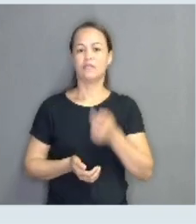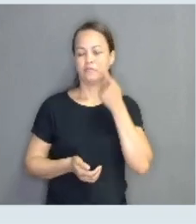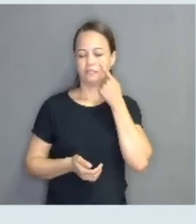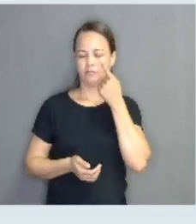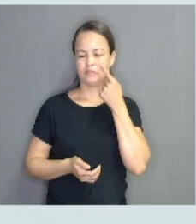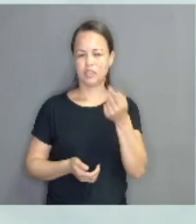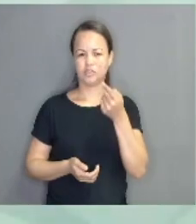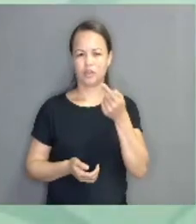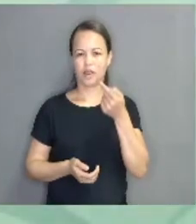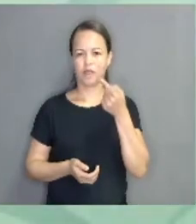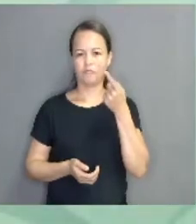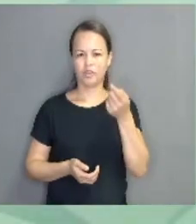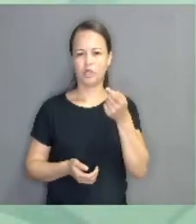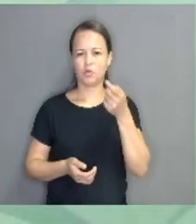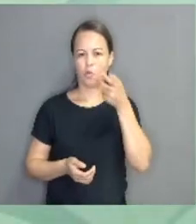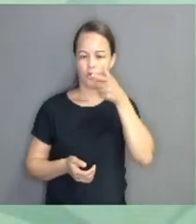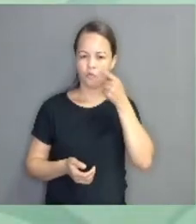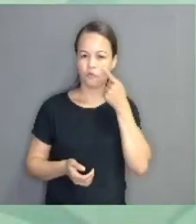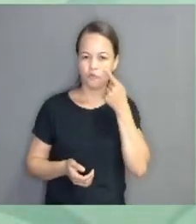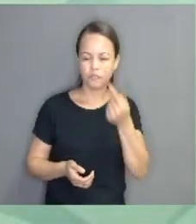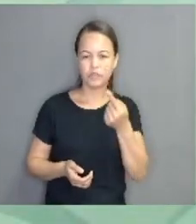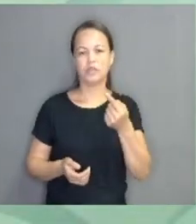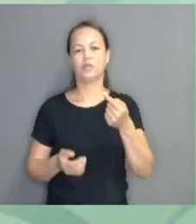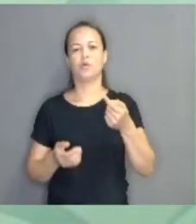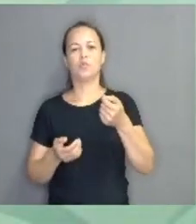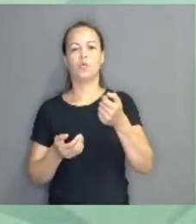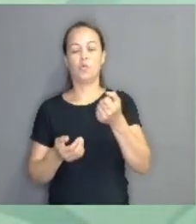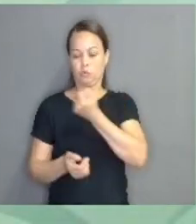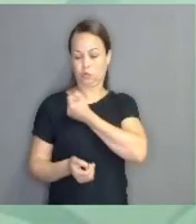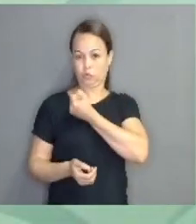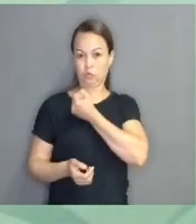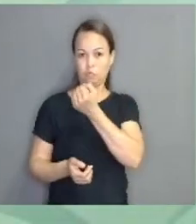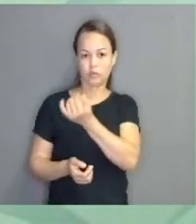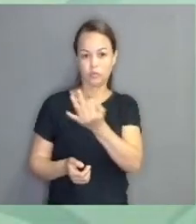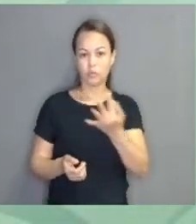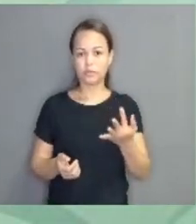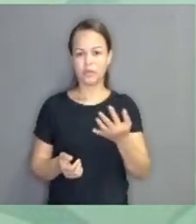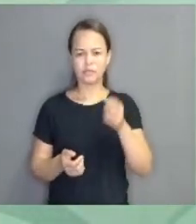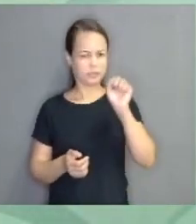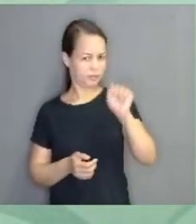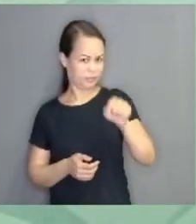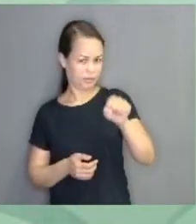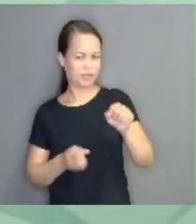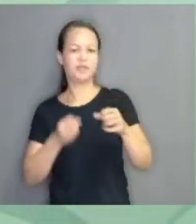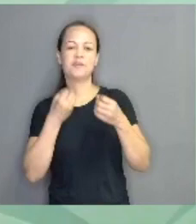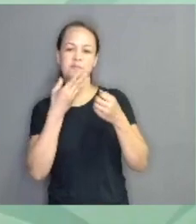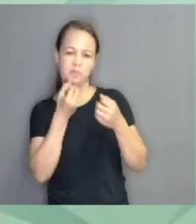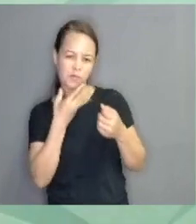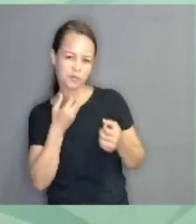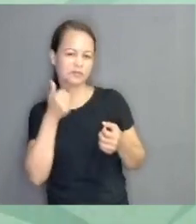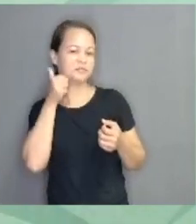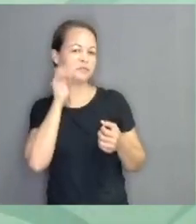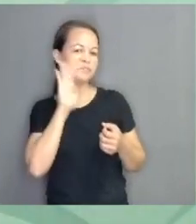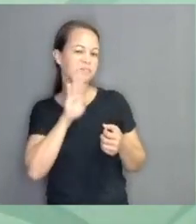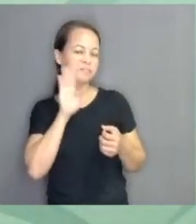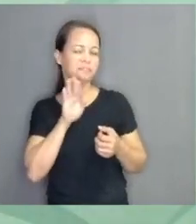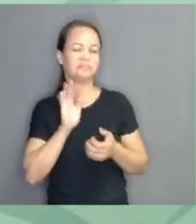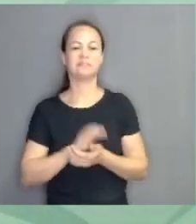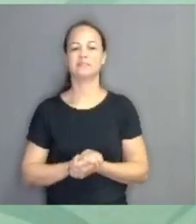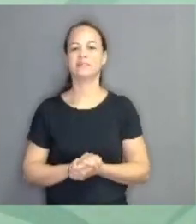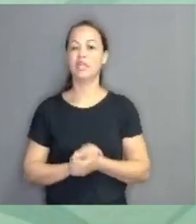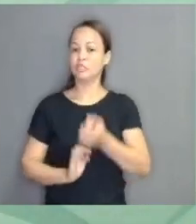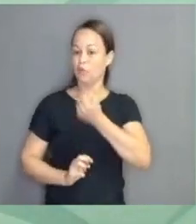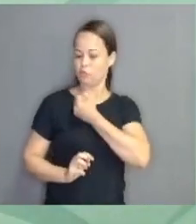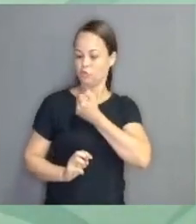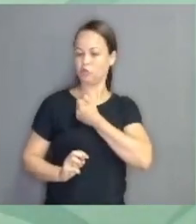conseguiram identificar aí os números? Sim, muito bem, é isso aí. Os números estão aqui, ó. Vamos